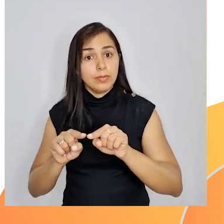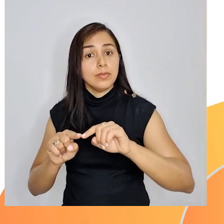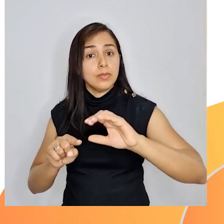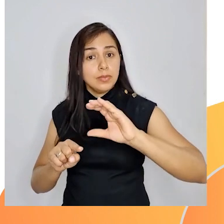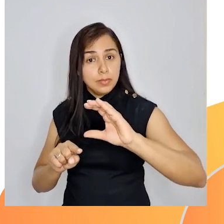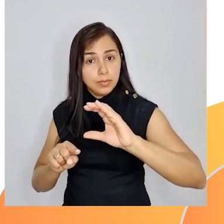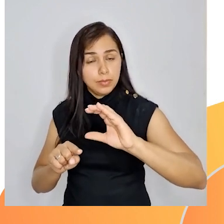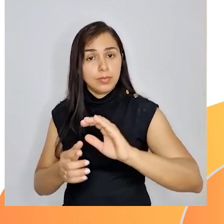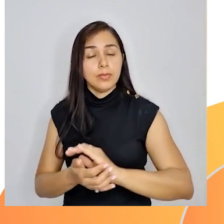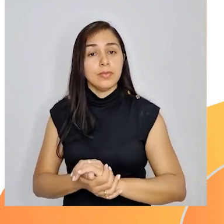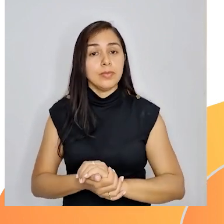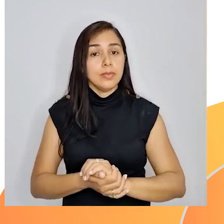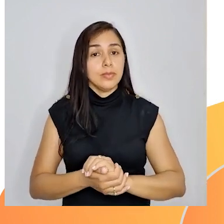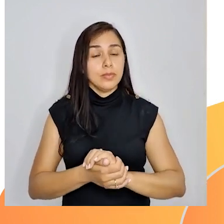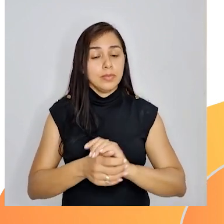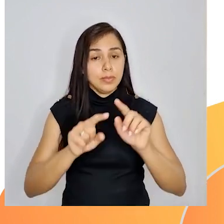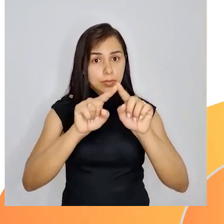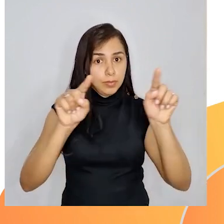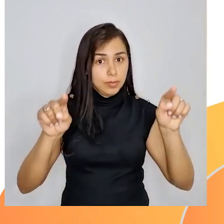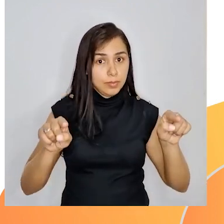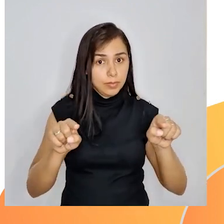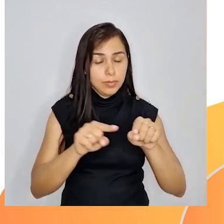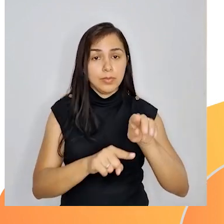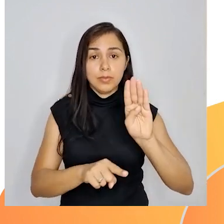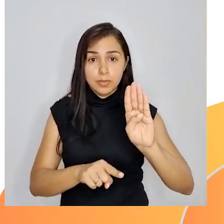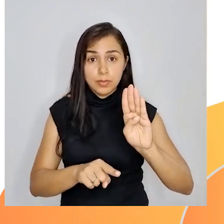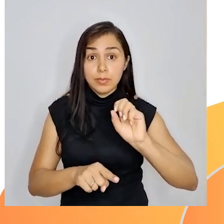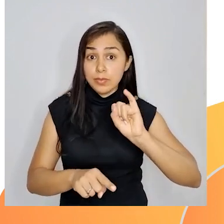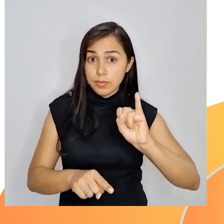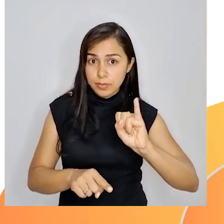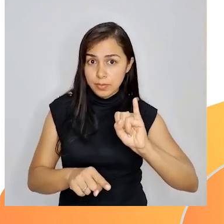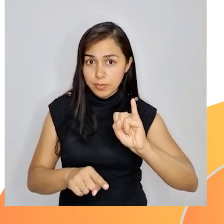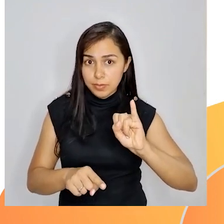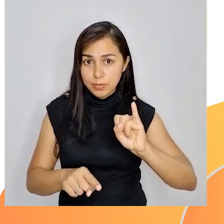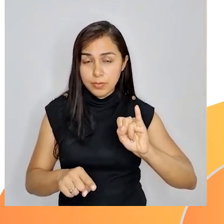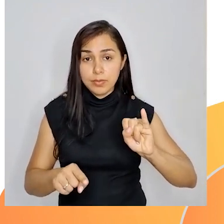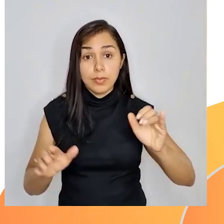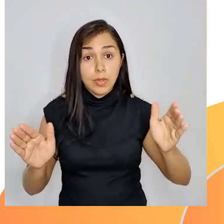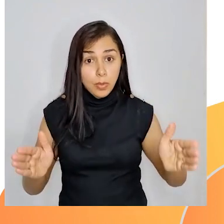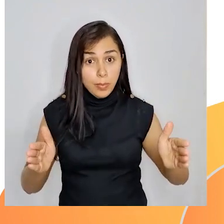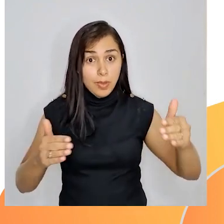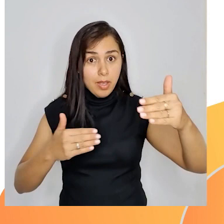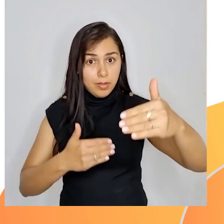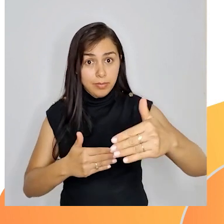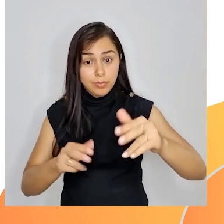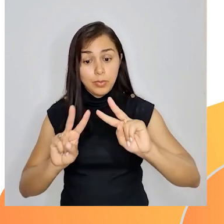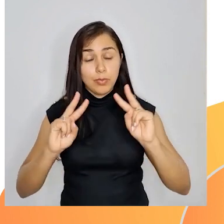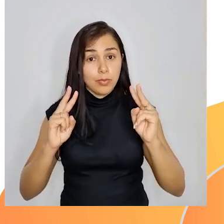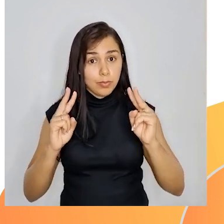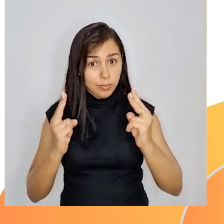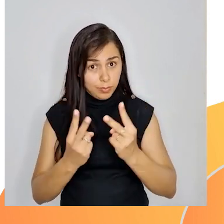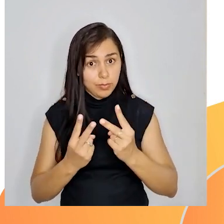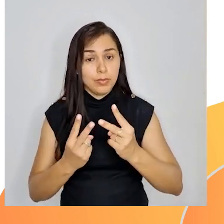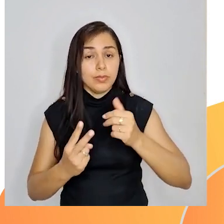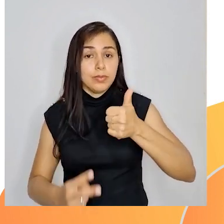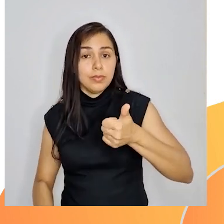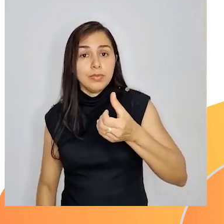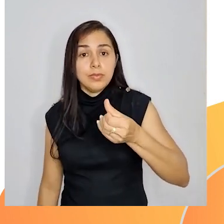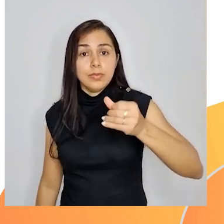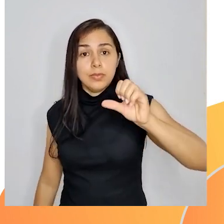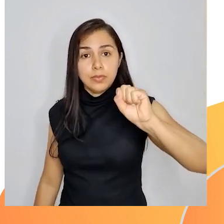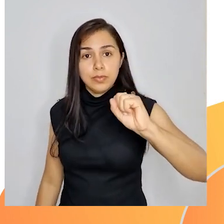b e como ele falou que o volume é 168 cm³ se eu multiplicar